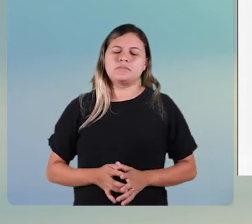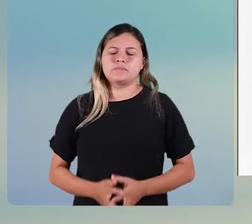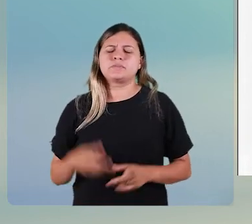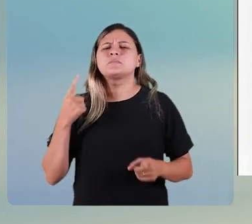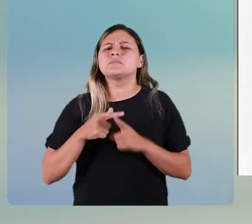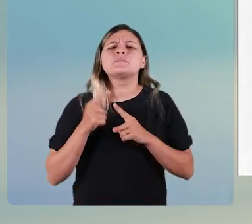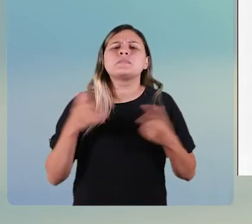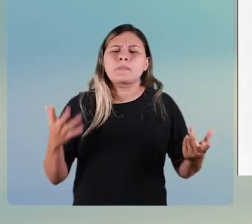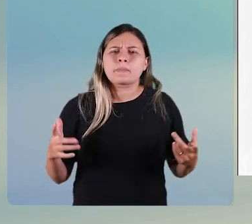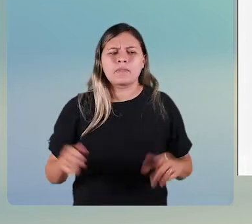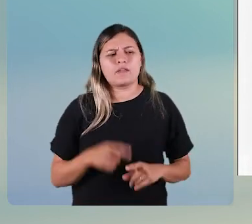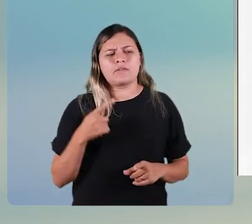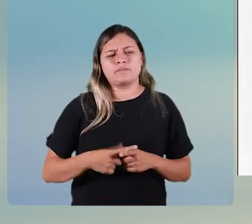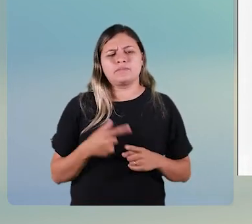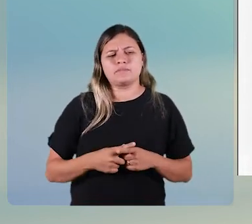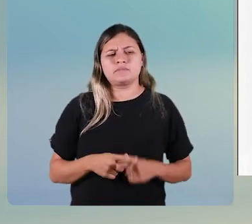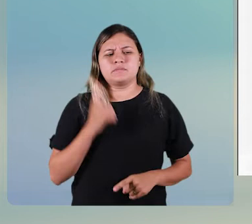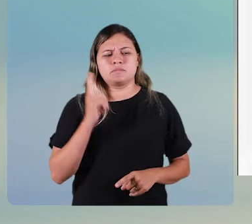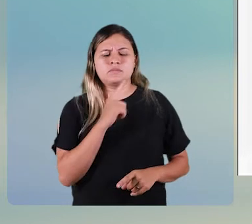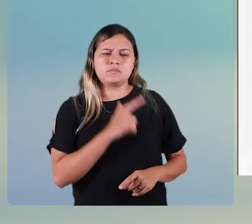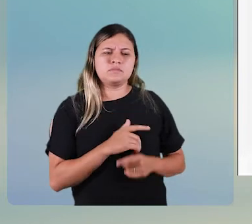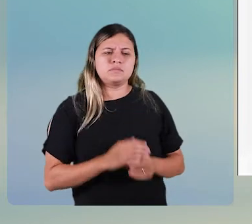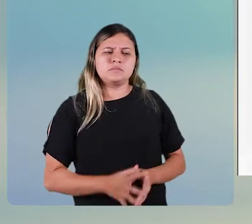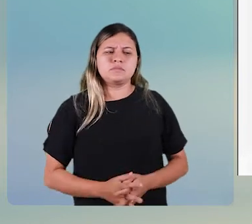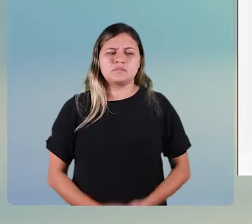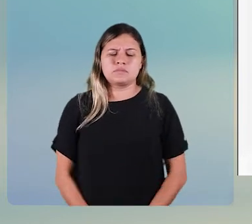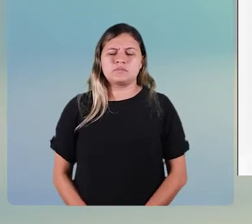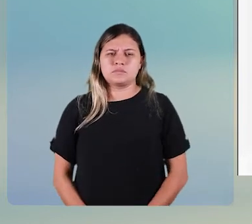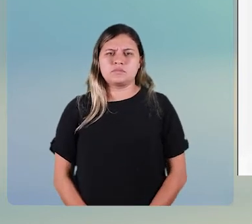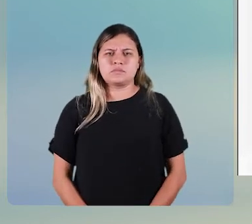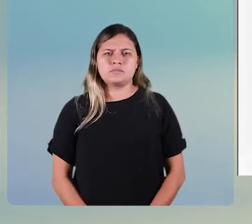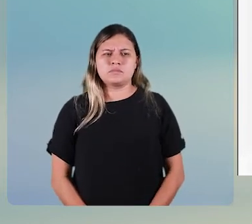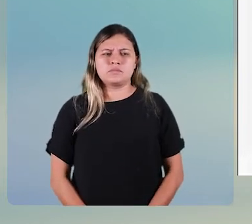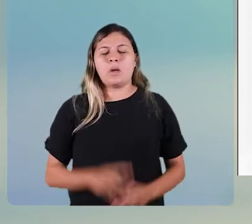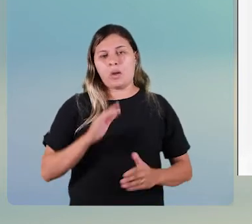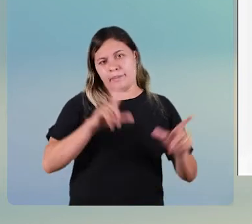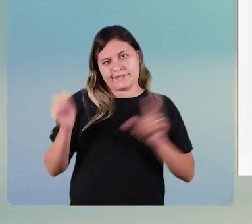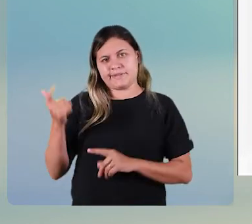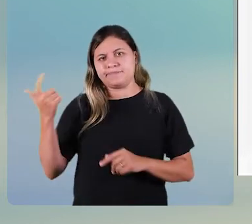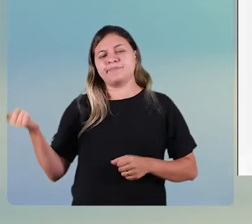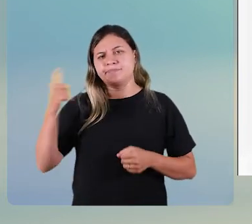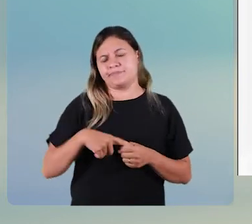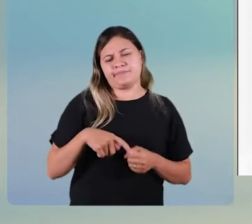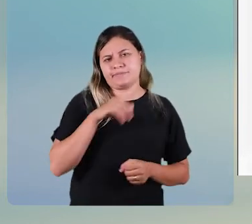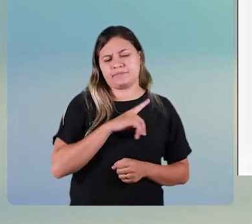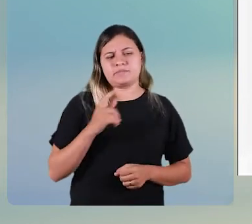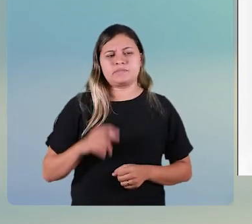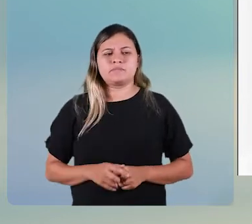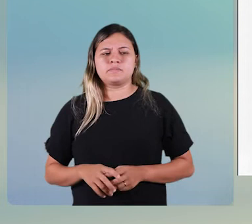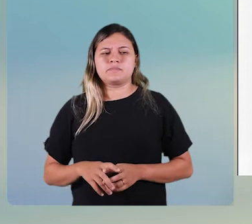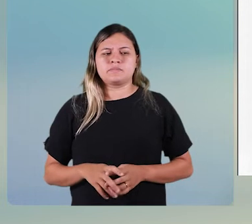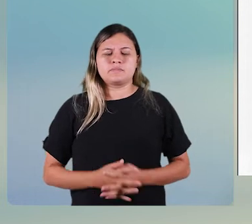quê? Pessoal, esse é o esquema de uma usina nuclear, tá? Na verdade, eu vou passar aqui, depois eu volto. Ó. O que é que se